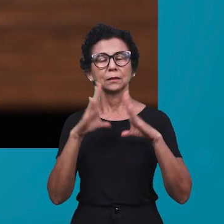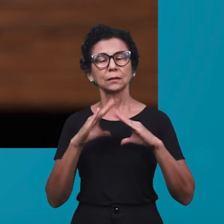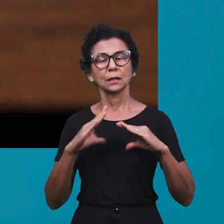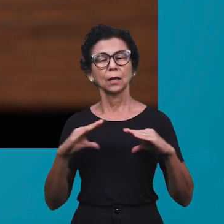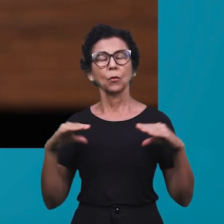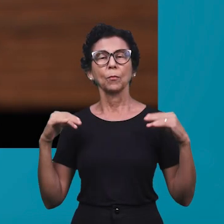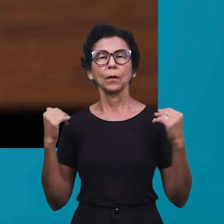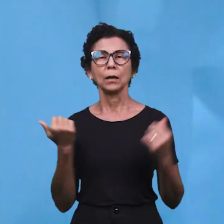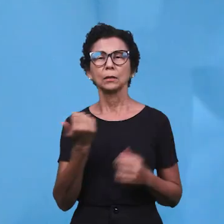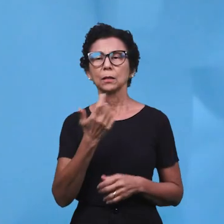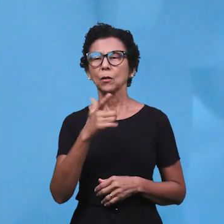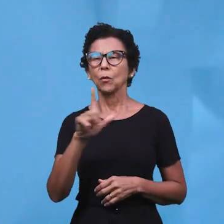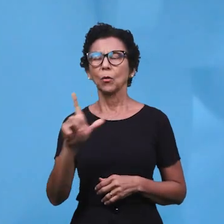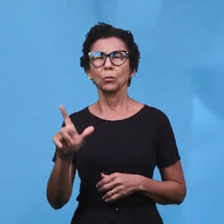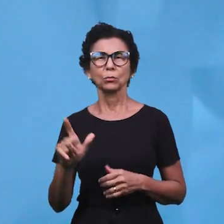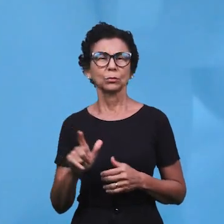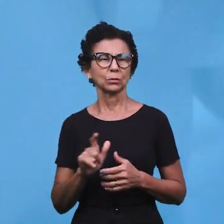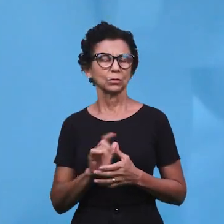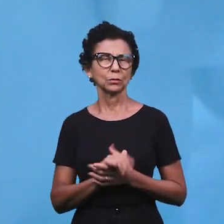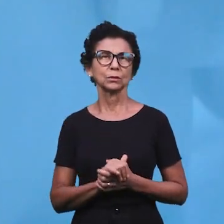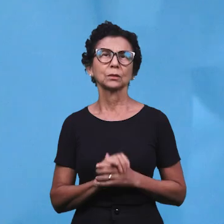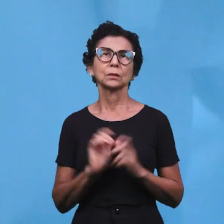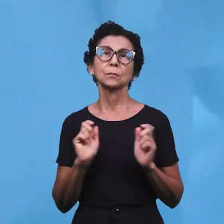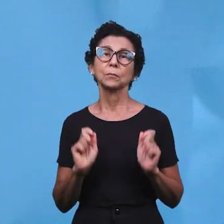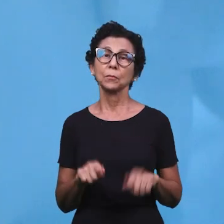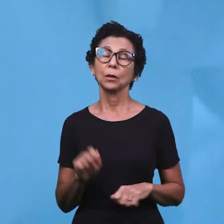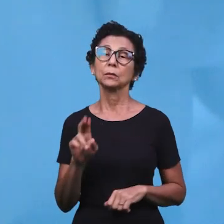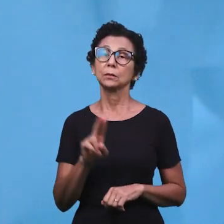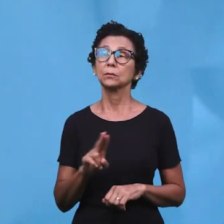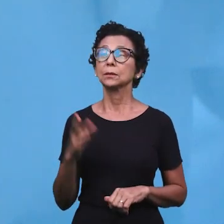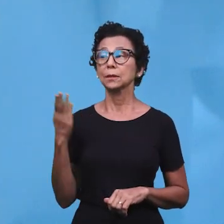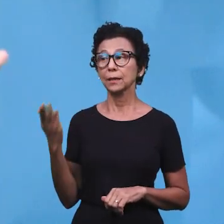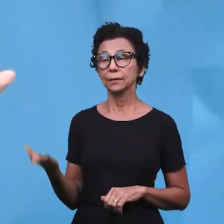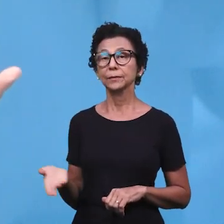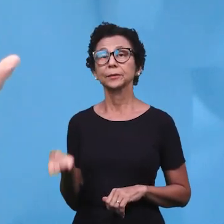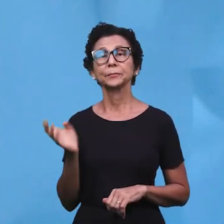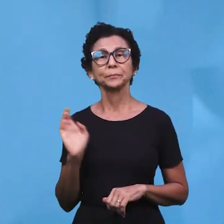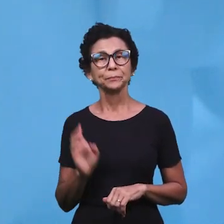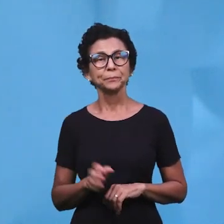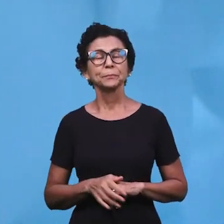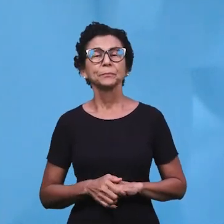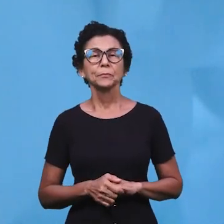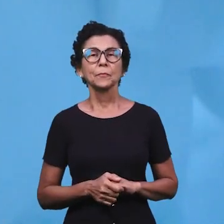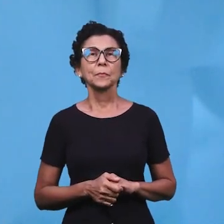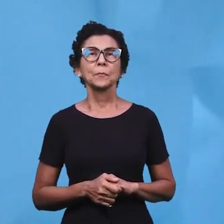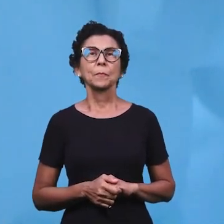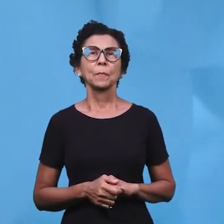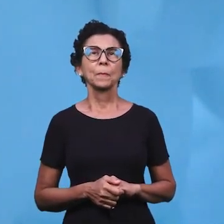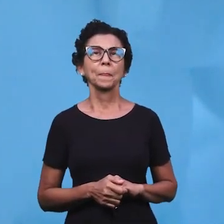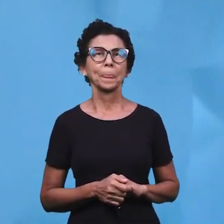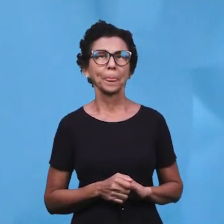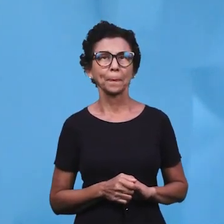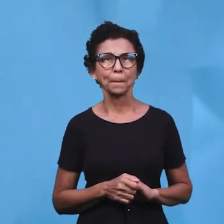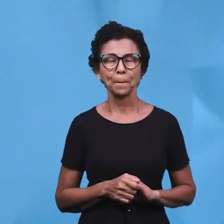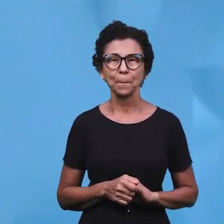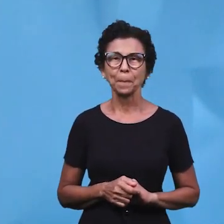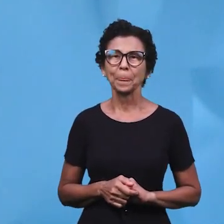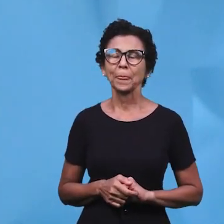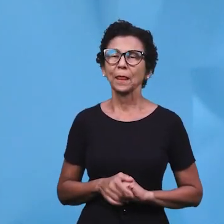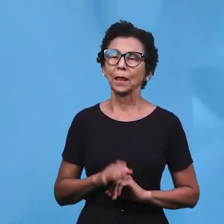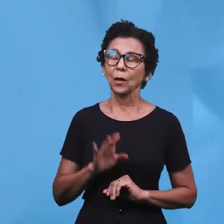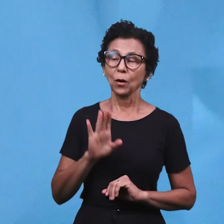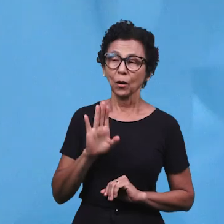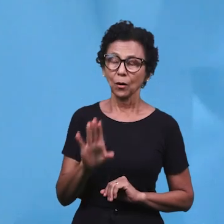mas também existem outros blends, outras formas que pode ser usada exatamente desta forma, né? Que é utilizar ali